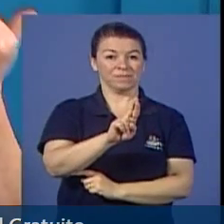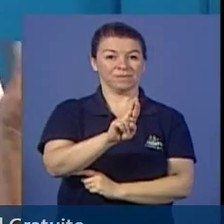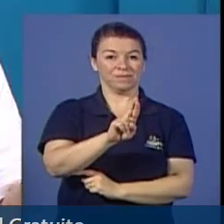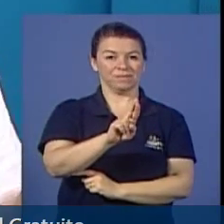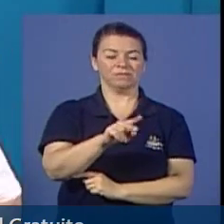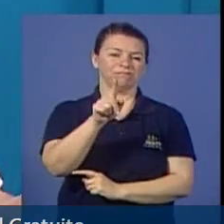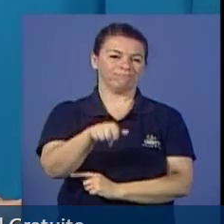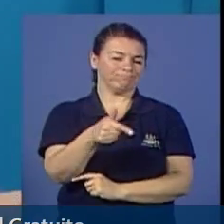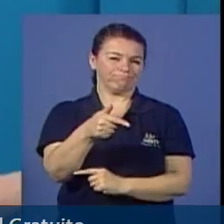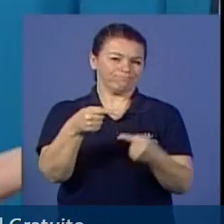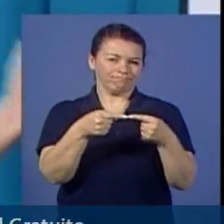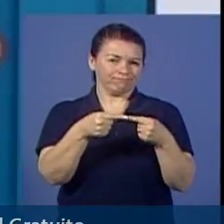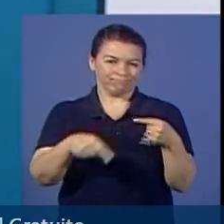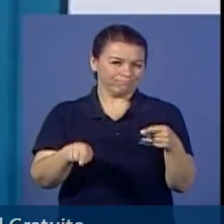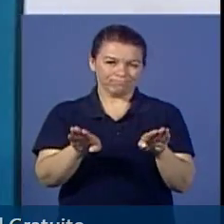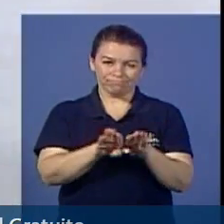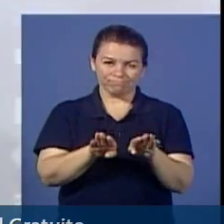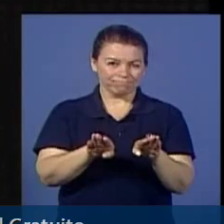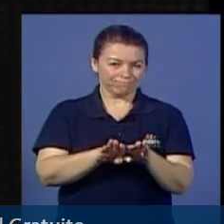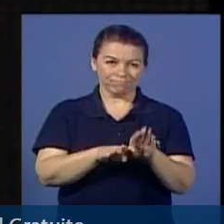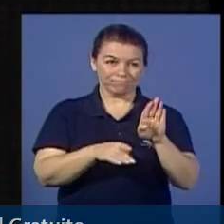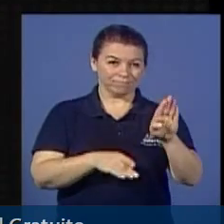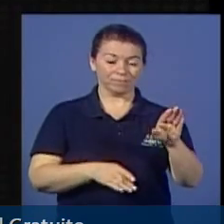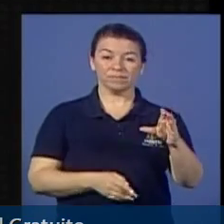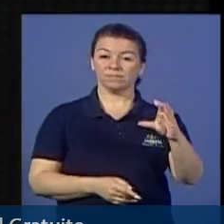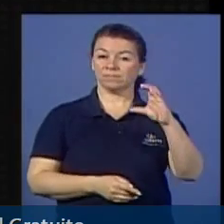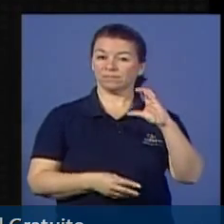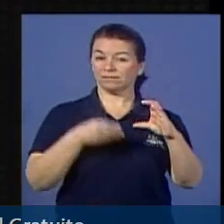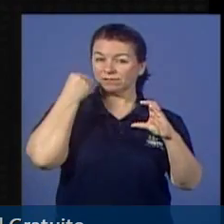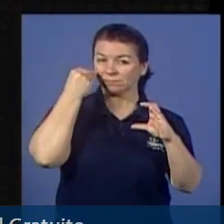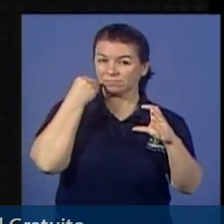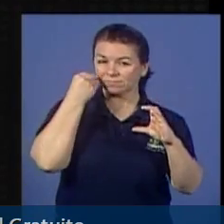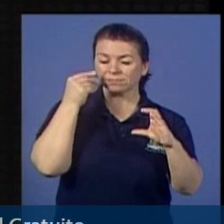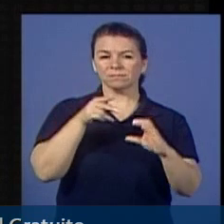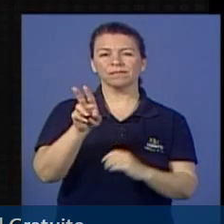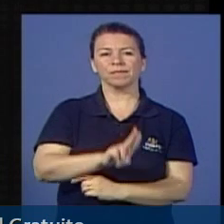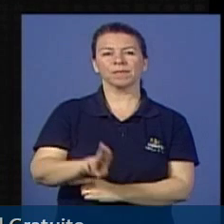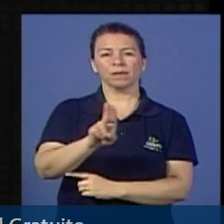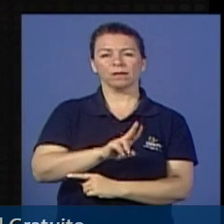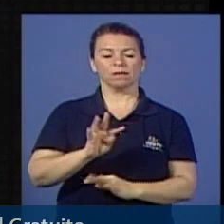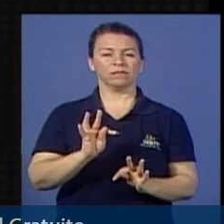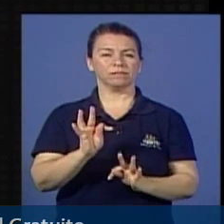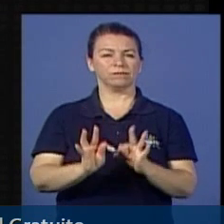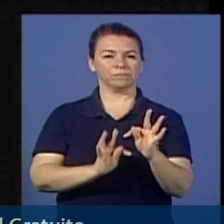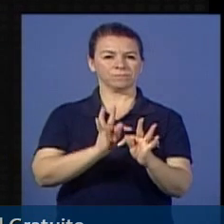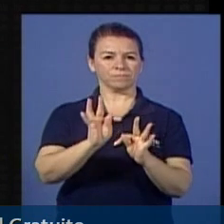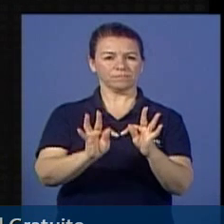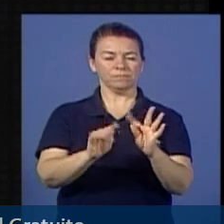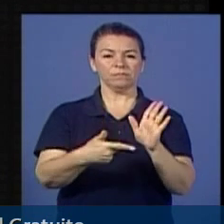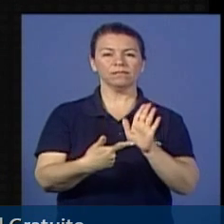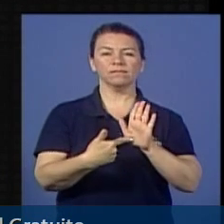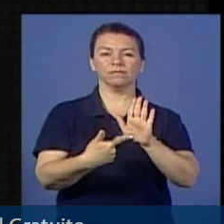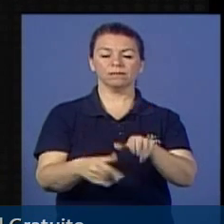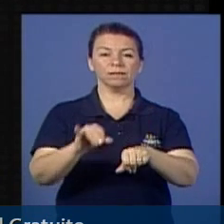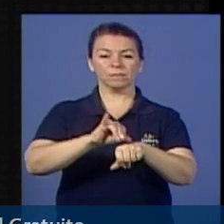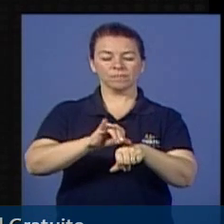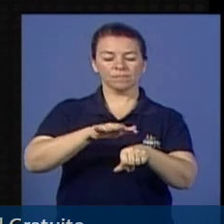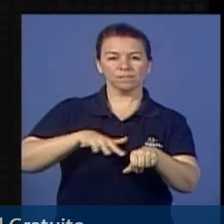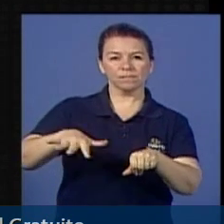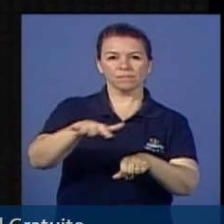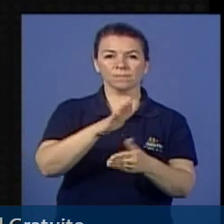Então, esta também não serve. Vamos adiante. Utilizar técnicas para demonstrar a centralidade